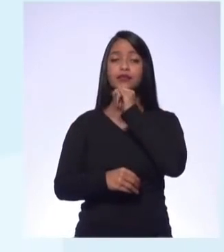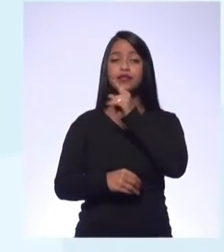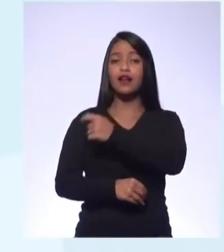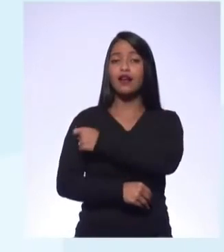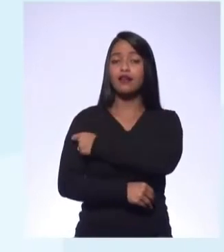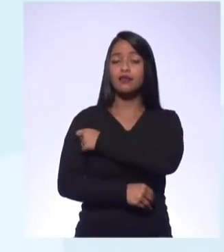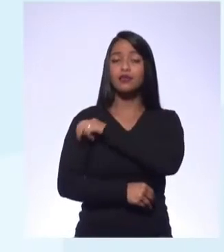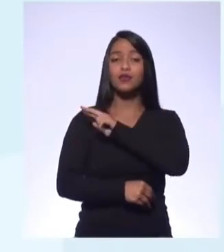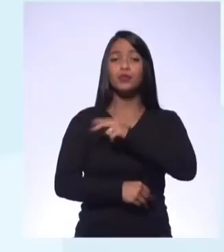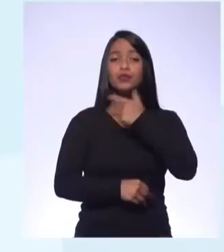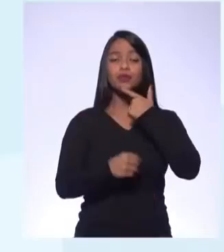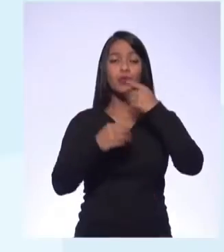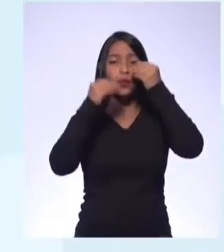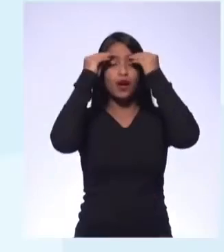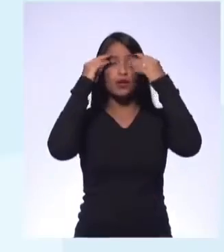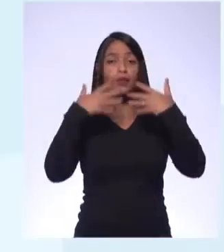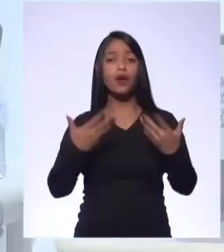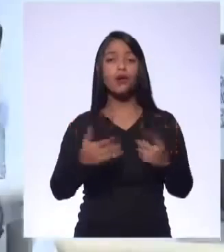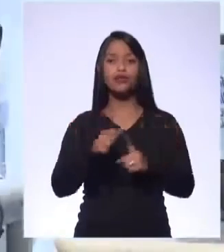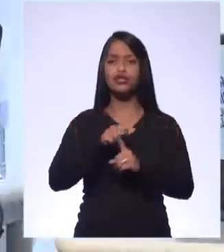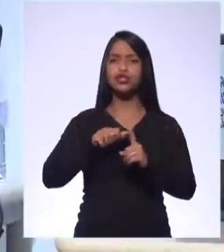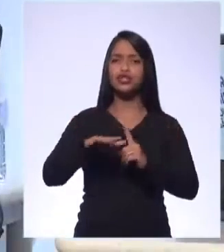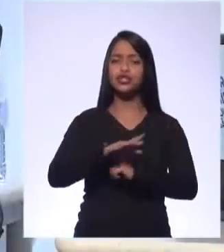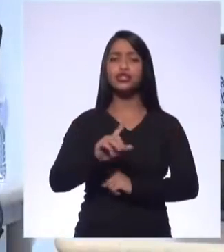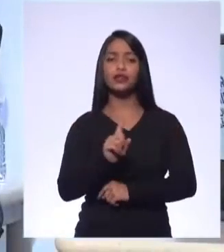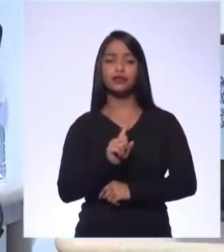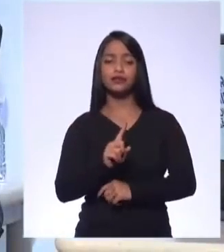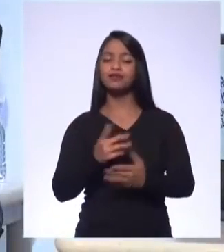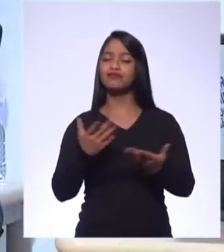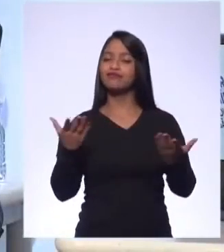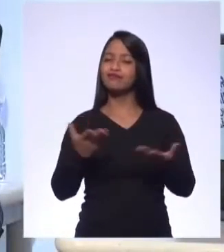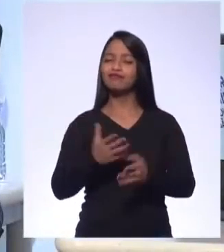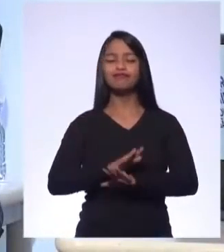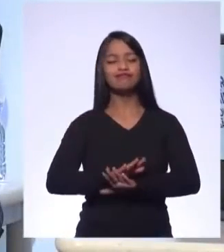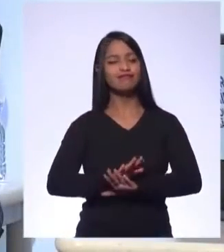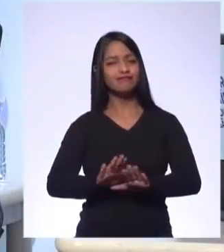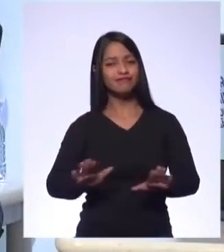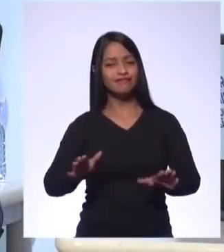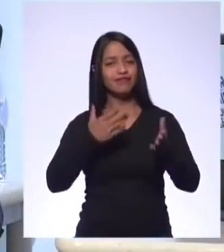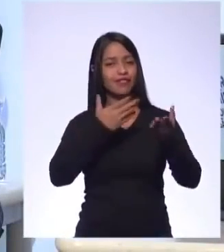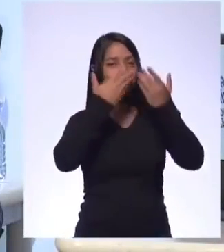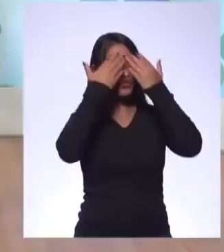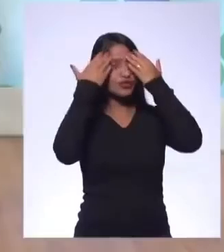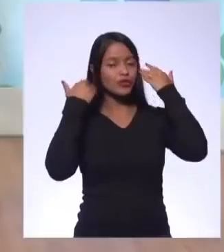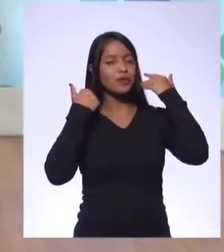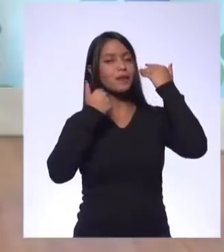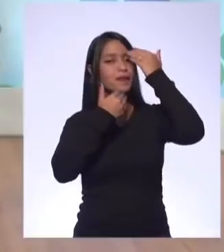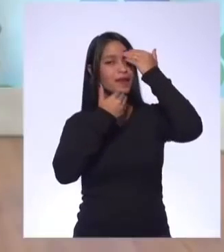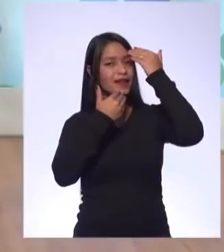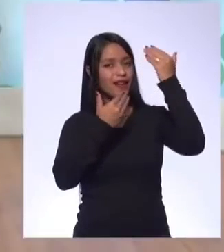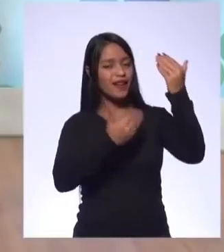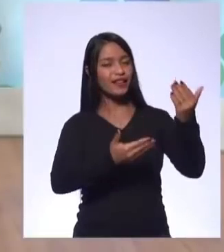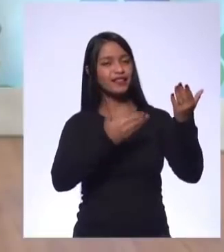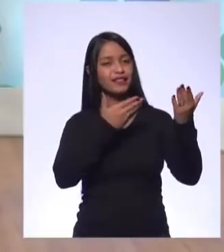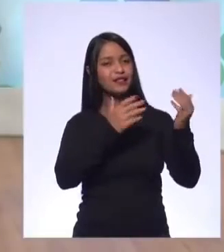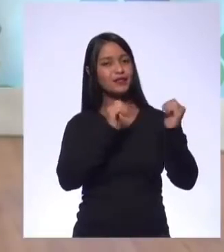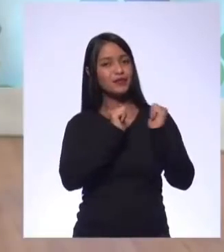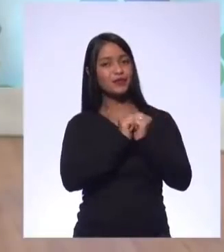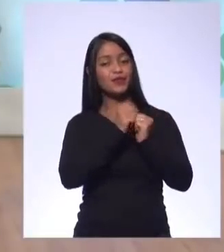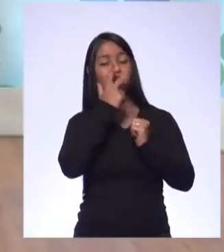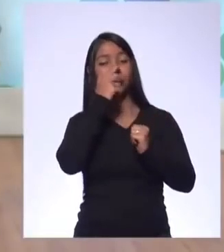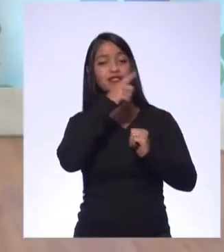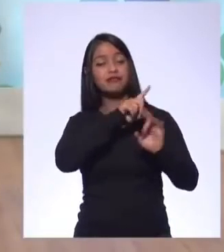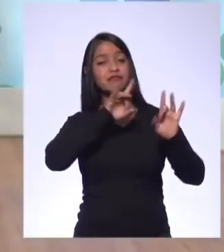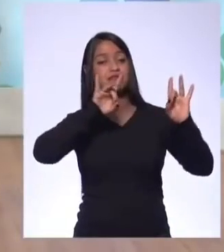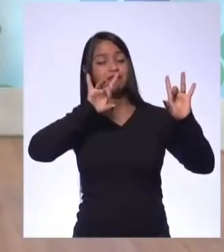Eles utilizariam gírias ou não, certo? Por hoje foi só, Jonas. Muito grata pela sua participação. Acho que abrilhantou